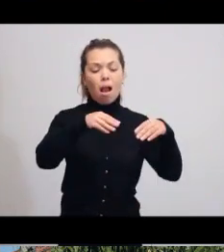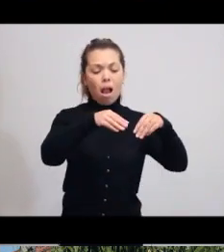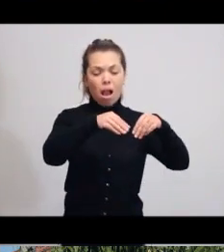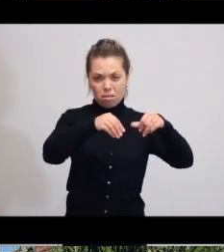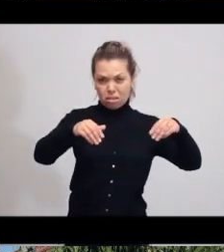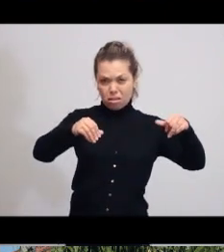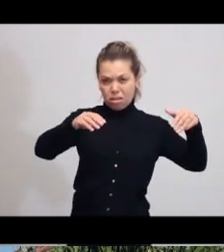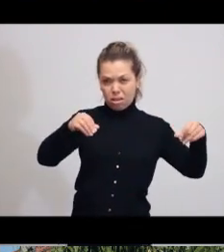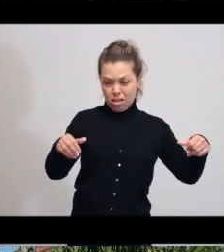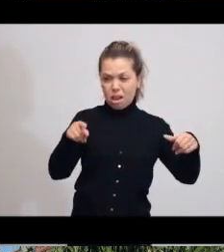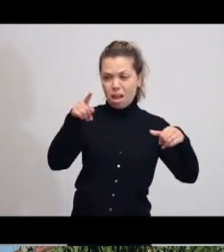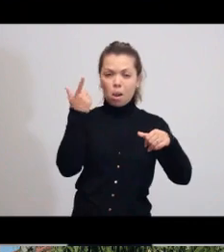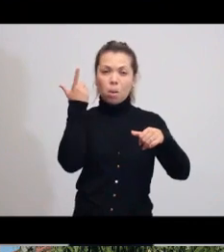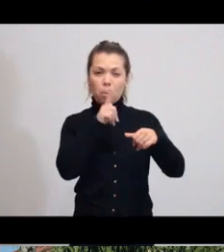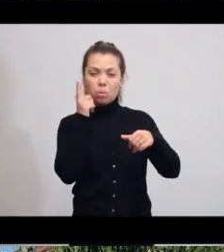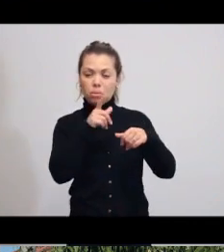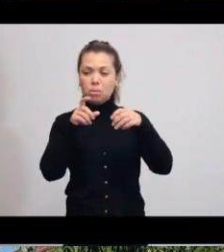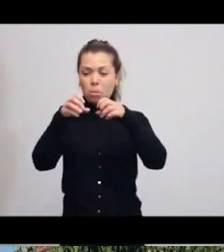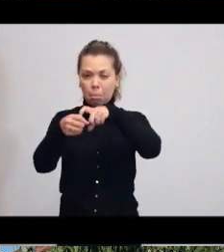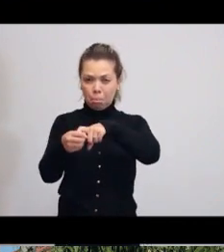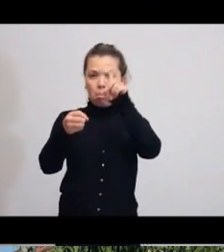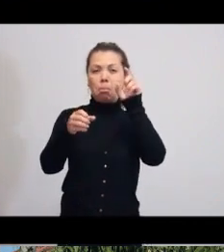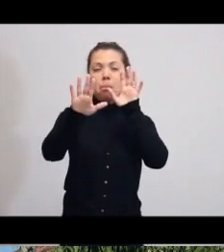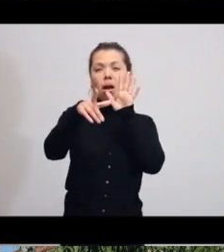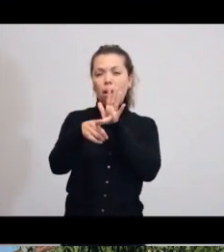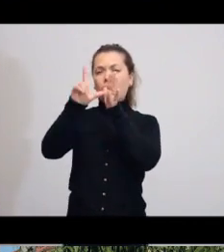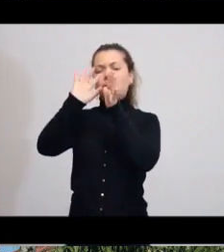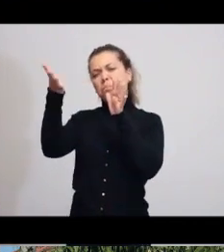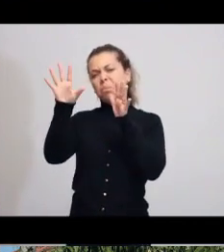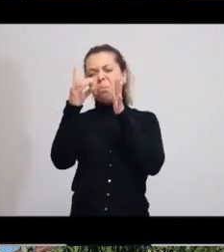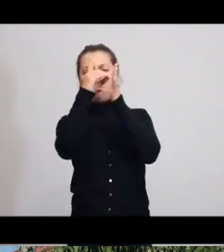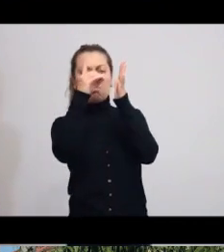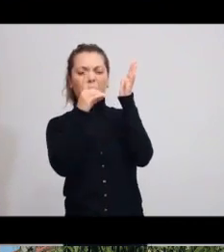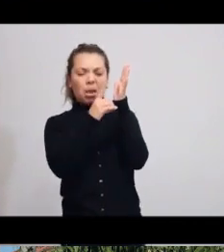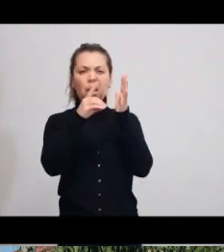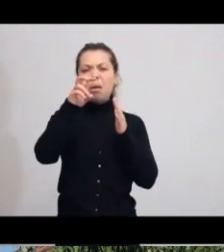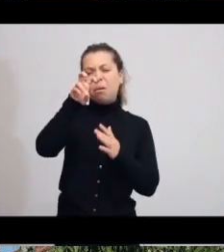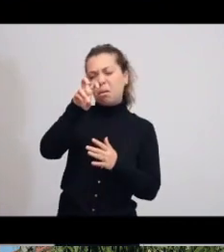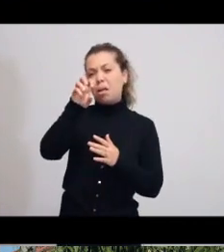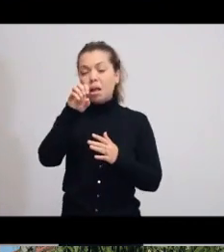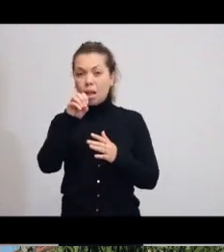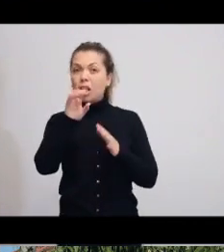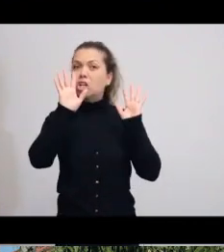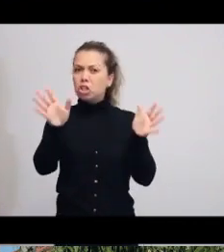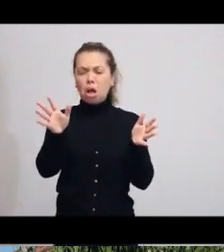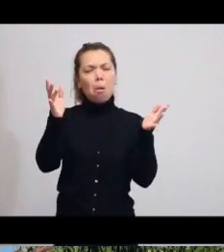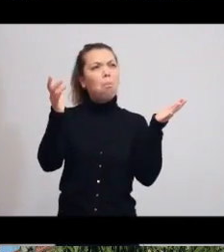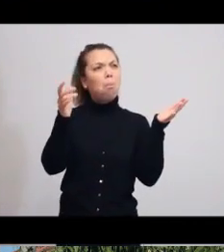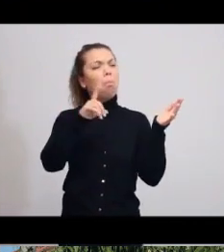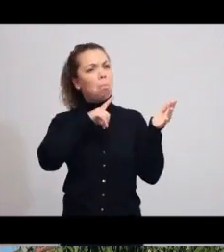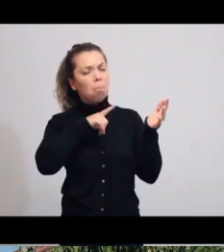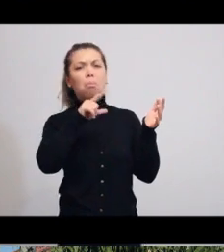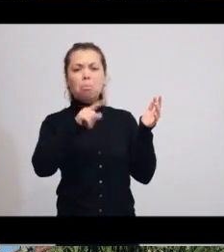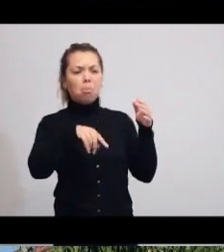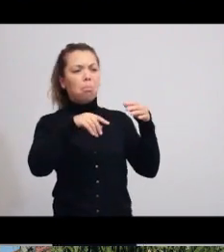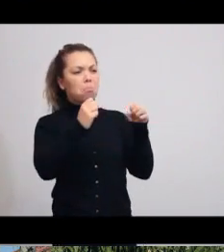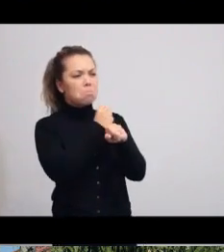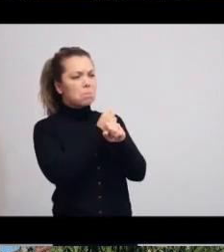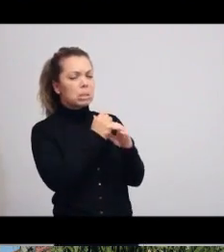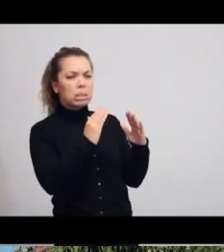volta do ano de 1502. O degredo, aliás, foi uma das estratégias usadas por Portugal para povoar as